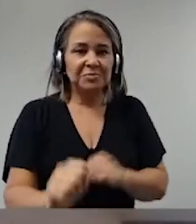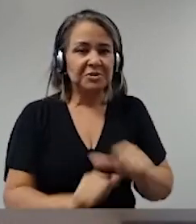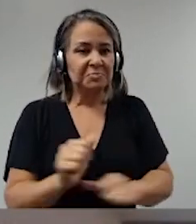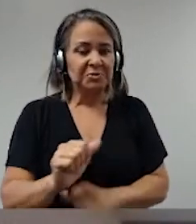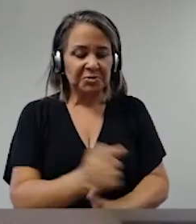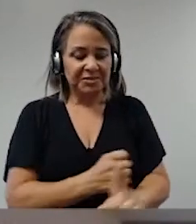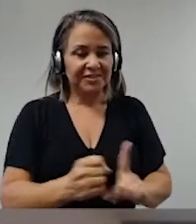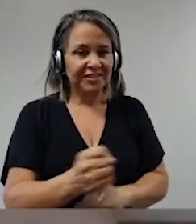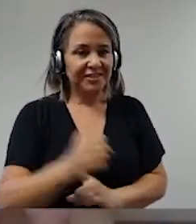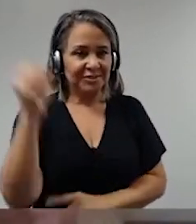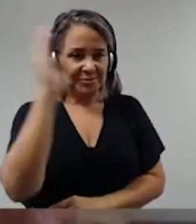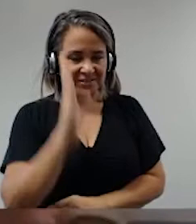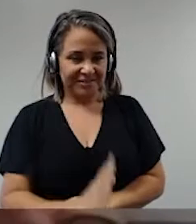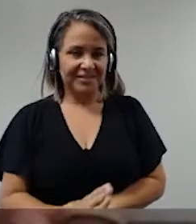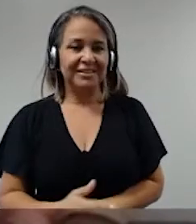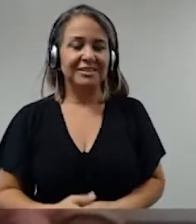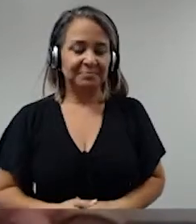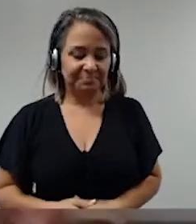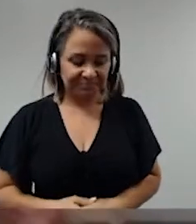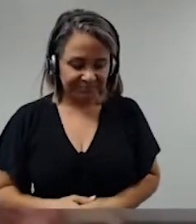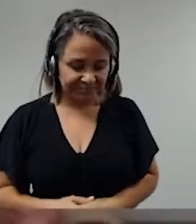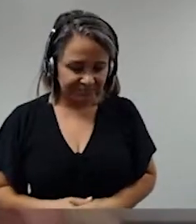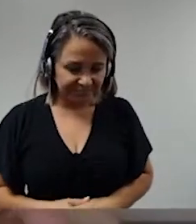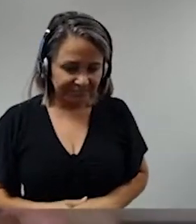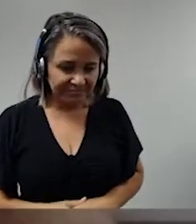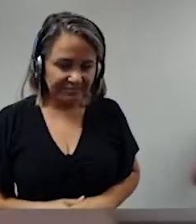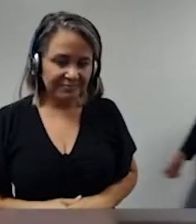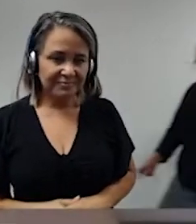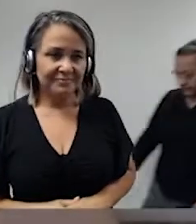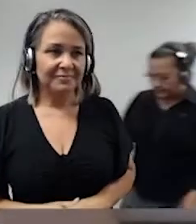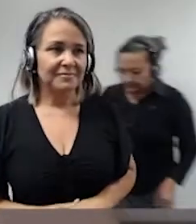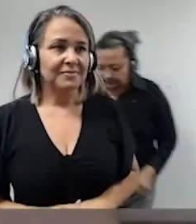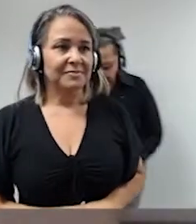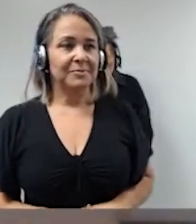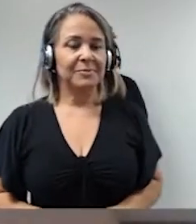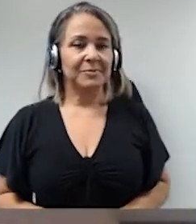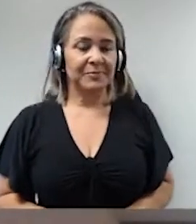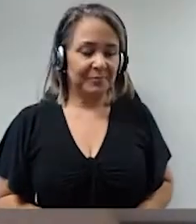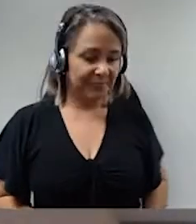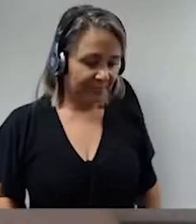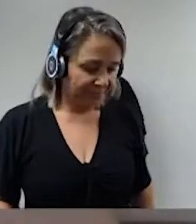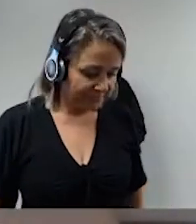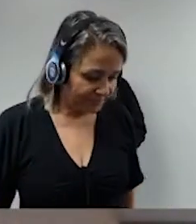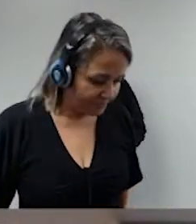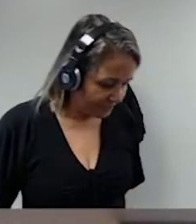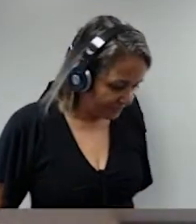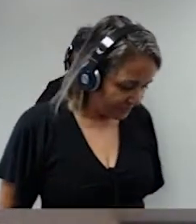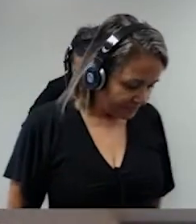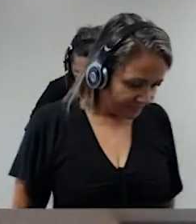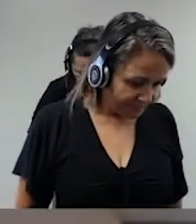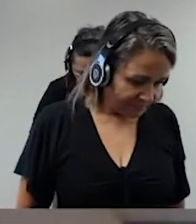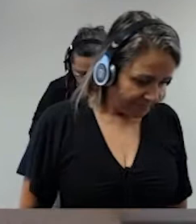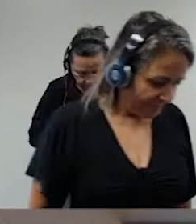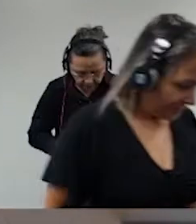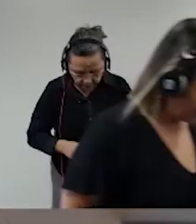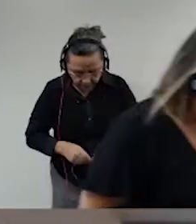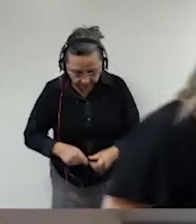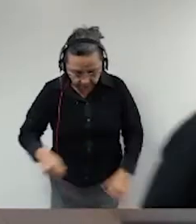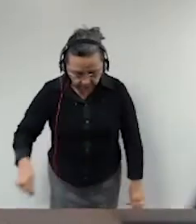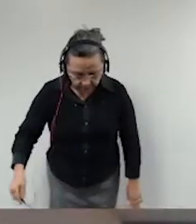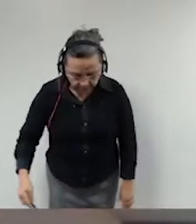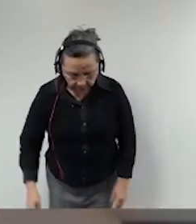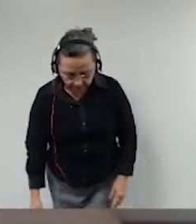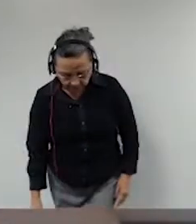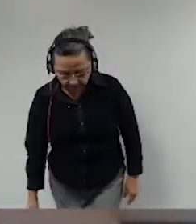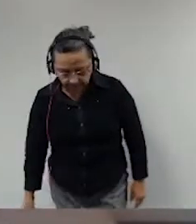sociedade brasileira. Hoje eu falava num debate, o cara perguntou, mas você acha que o racismo desse tipo não está acontecendo só nos Estados Unidos? Eu